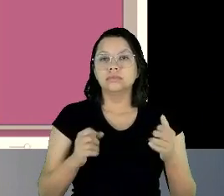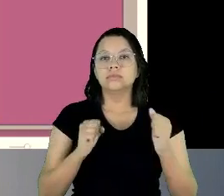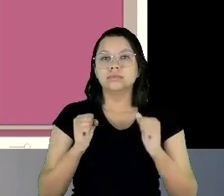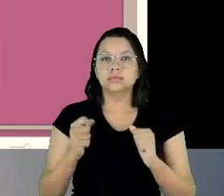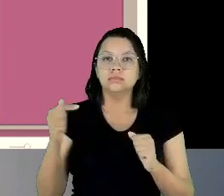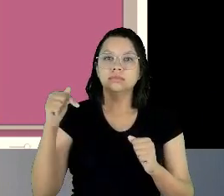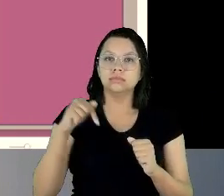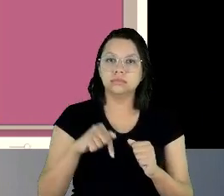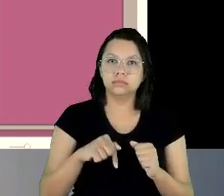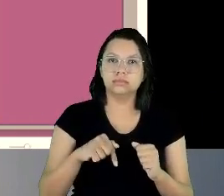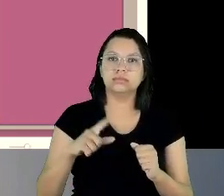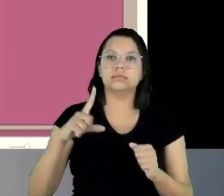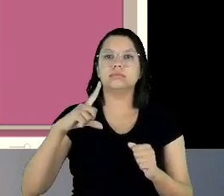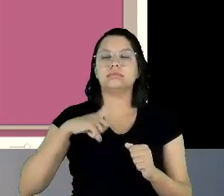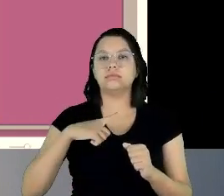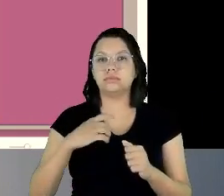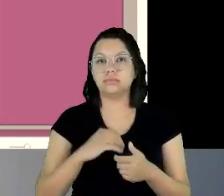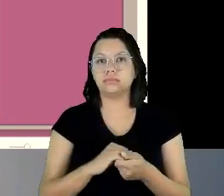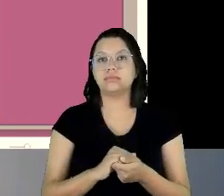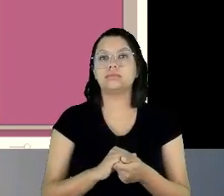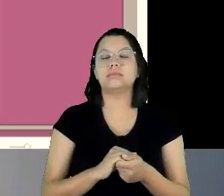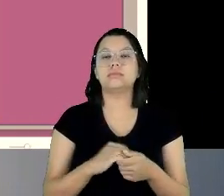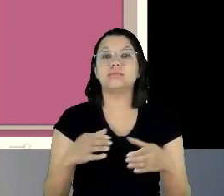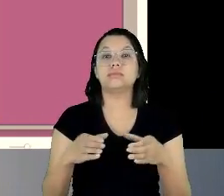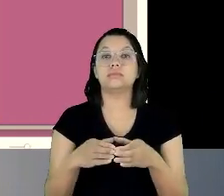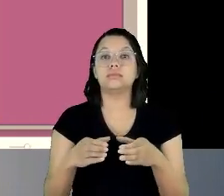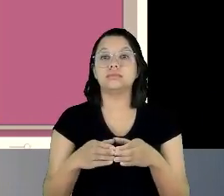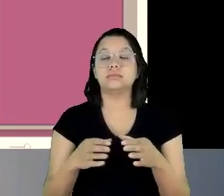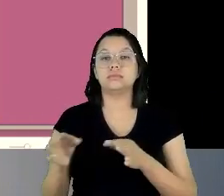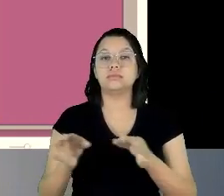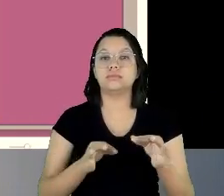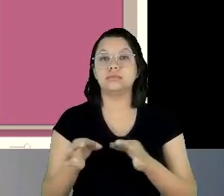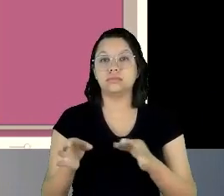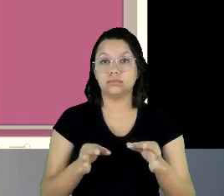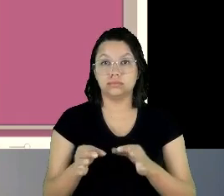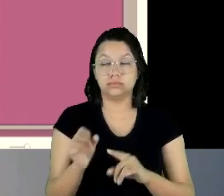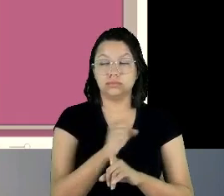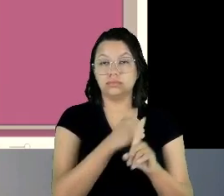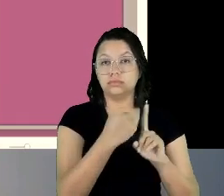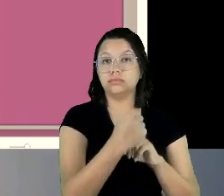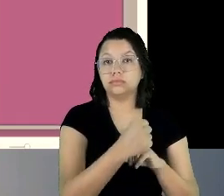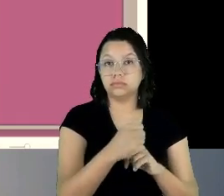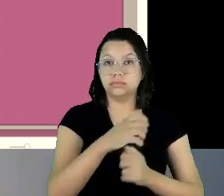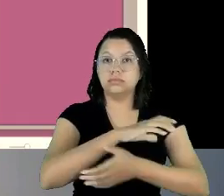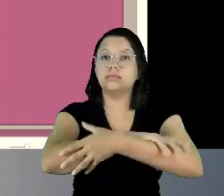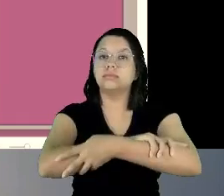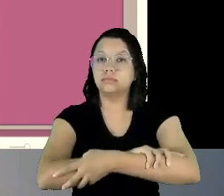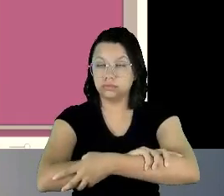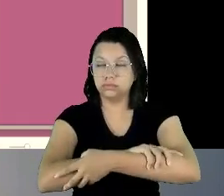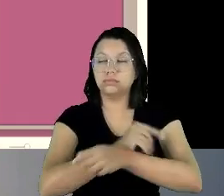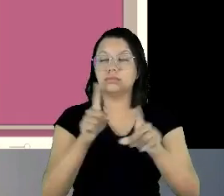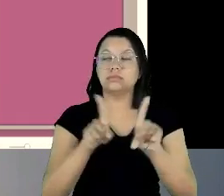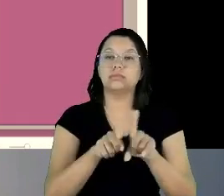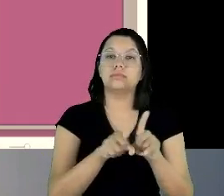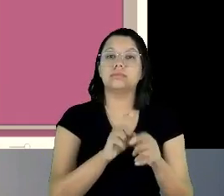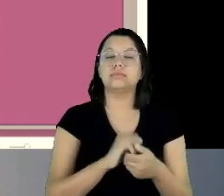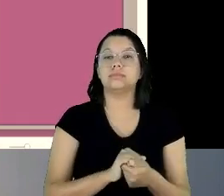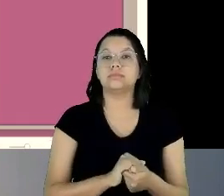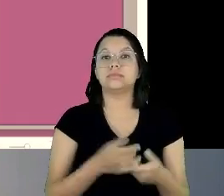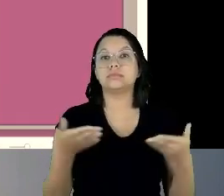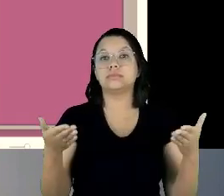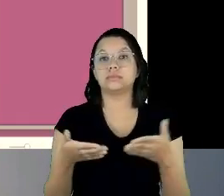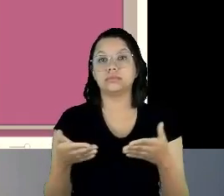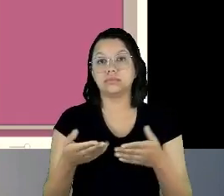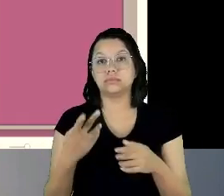permitem estar aqui. Tivemos a Temis também, que é uma organização da sociedade civil super parceira, enfim. E